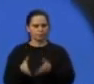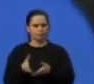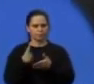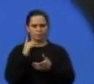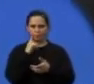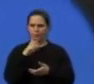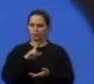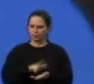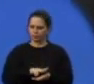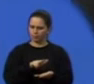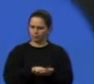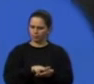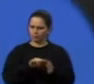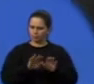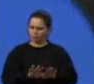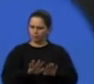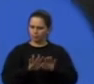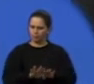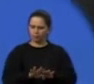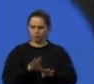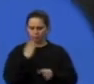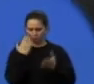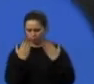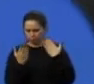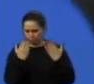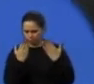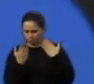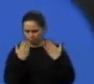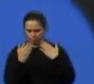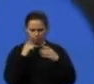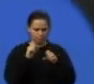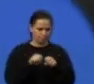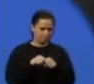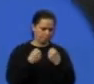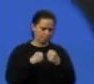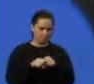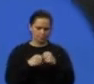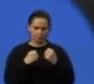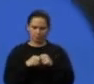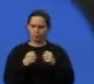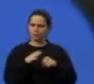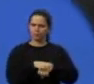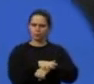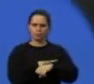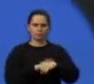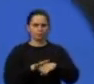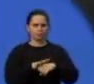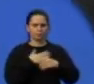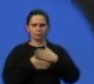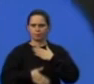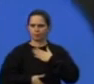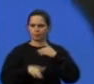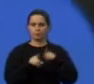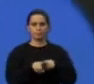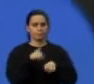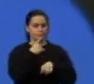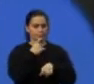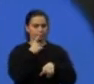deitada. Avaliar o local da lesão, observando dano tecidual, bem como o